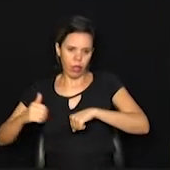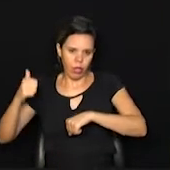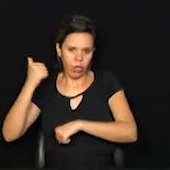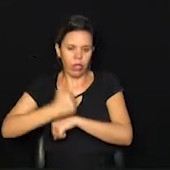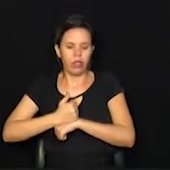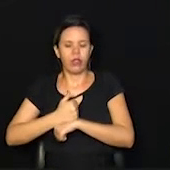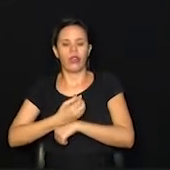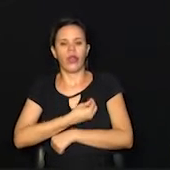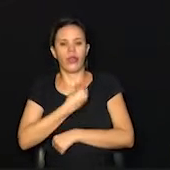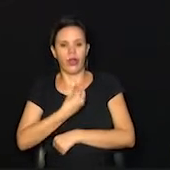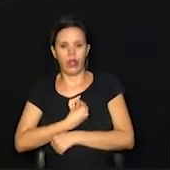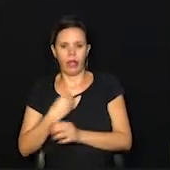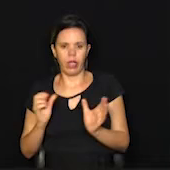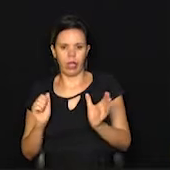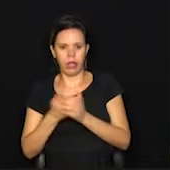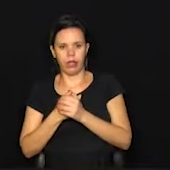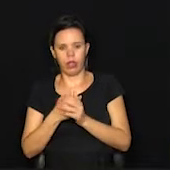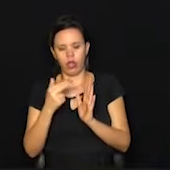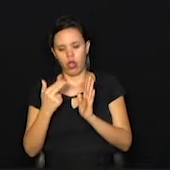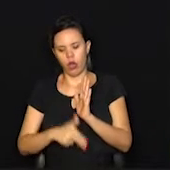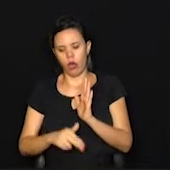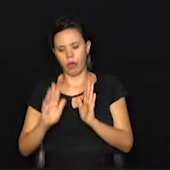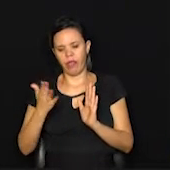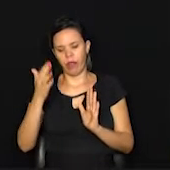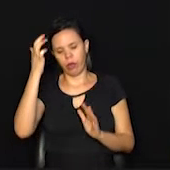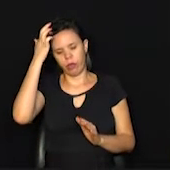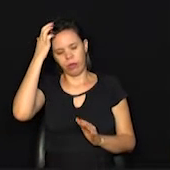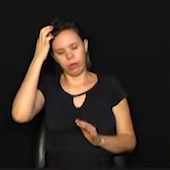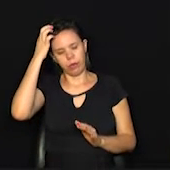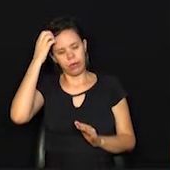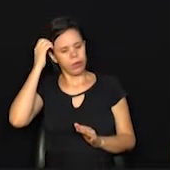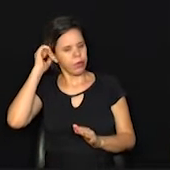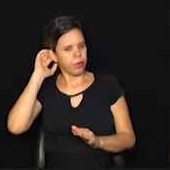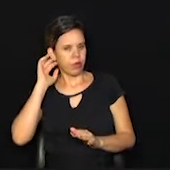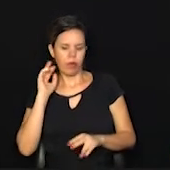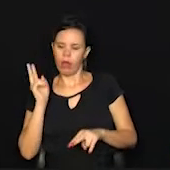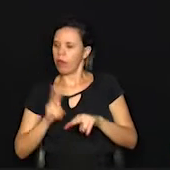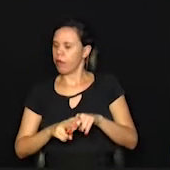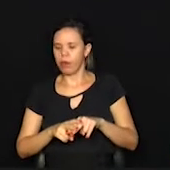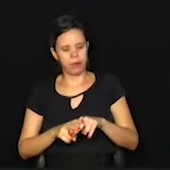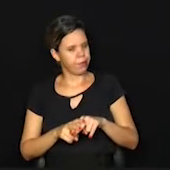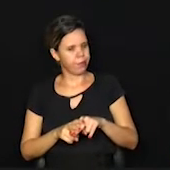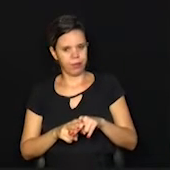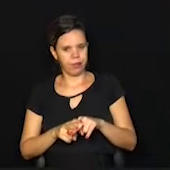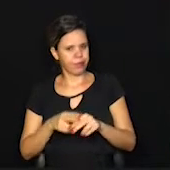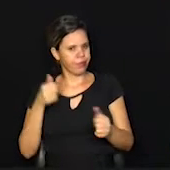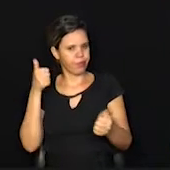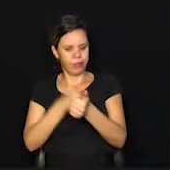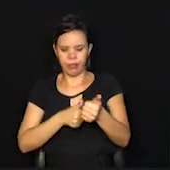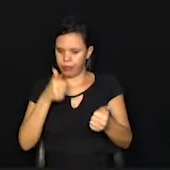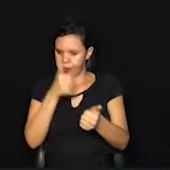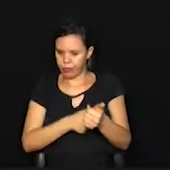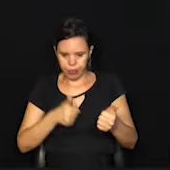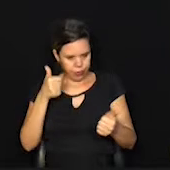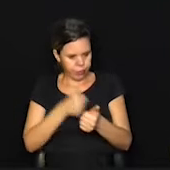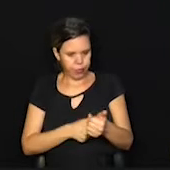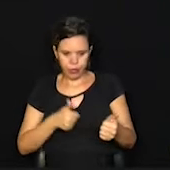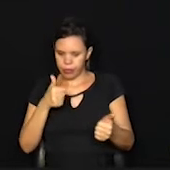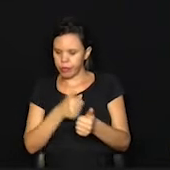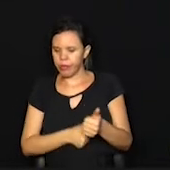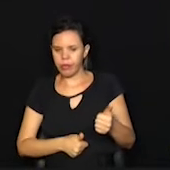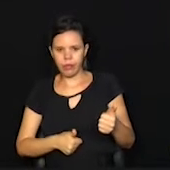a clandestinidade ou seja viver com nome falso para não serem presos para não serem perseguidos pela ditadura